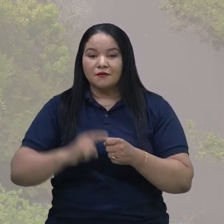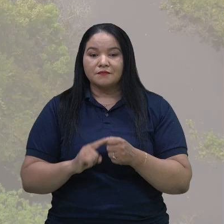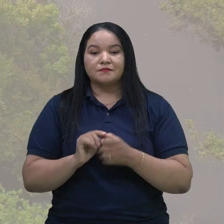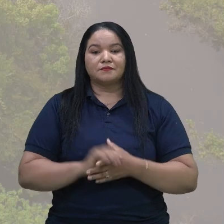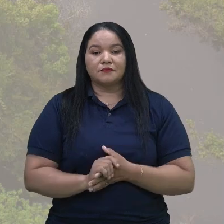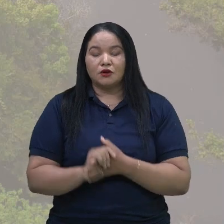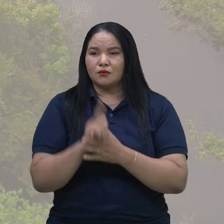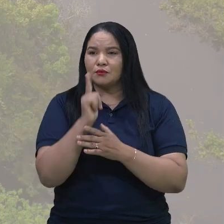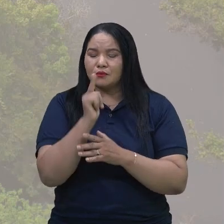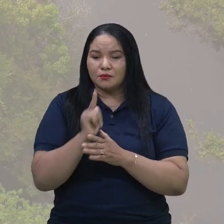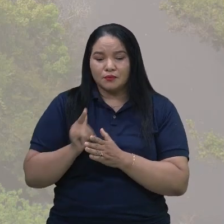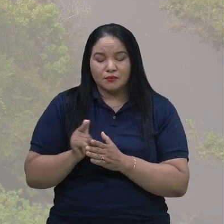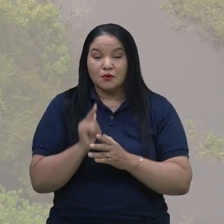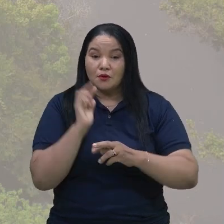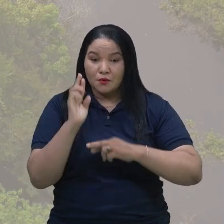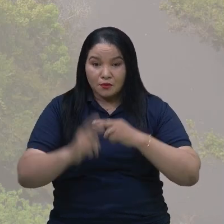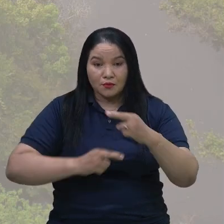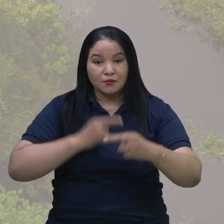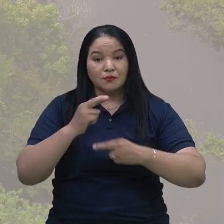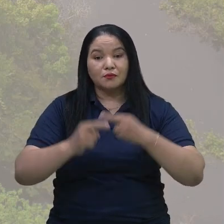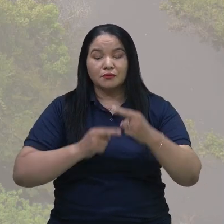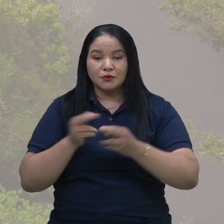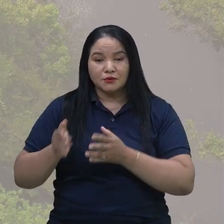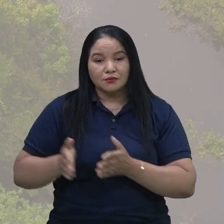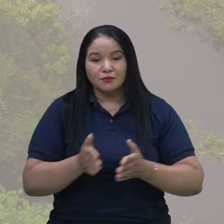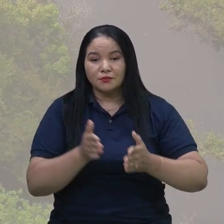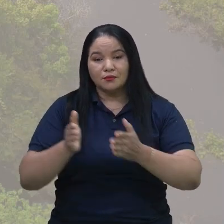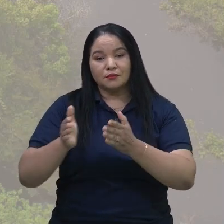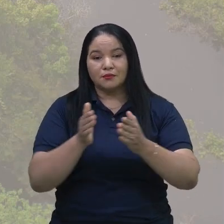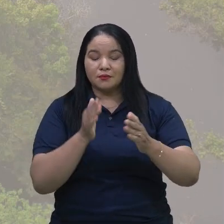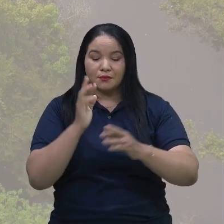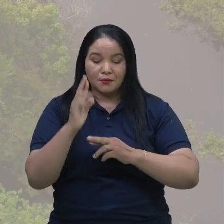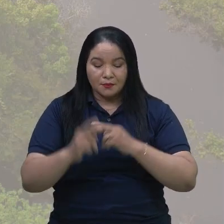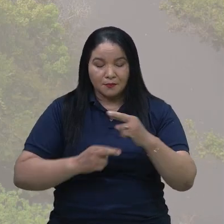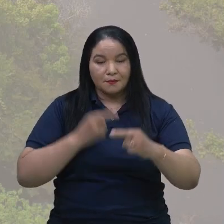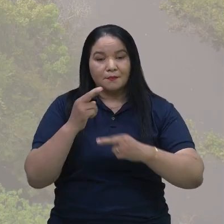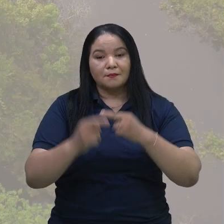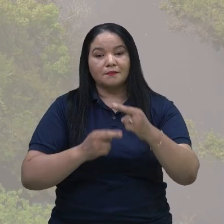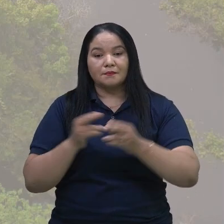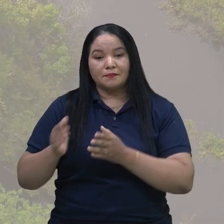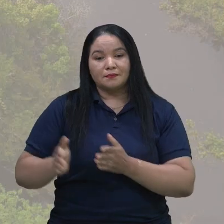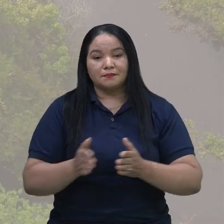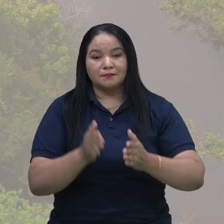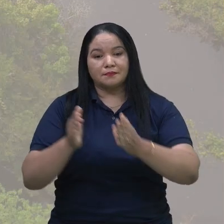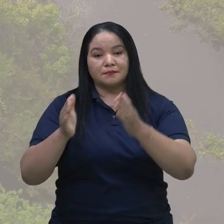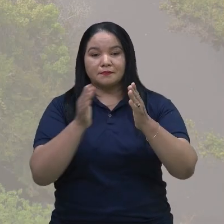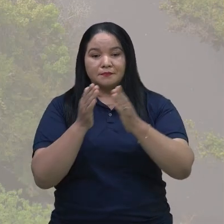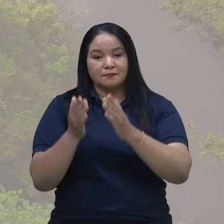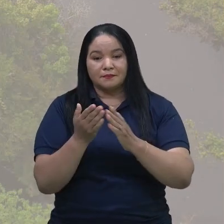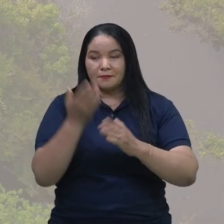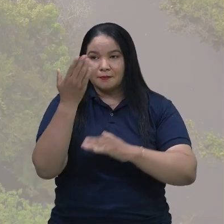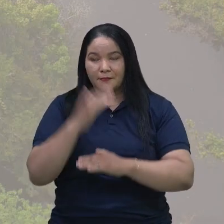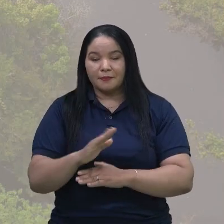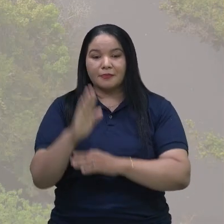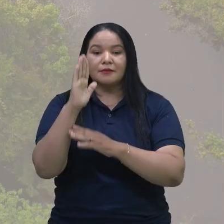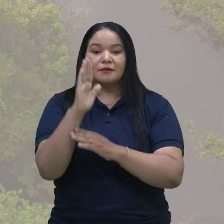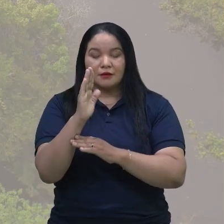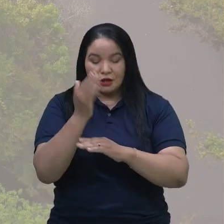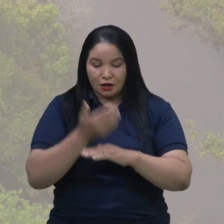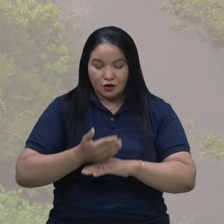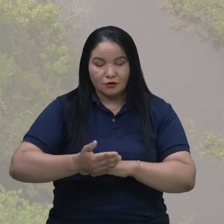voltar. Mas quando o rio se levanta, é promessa